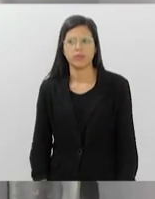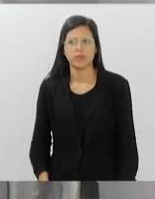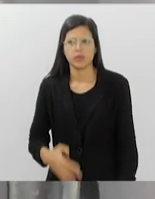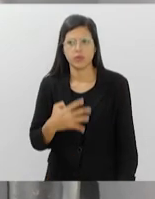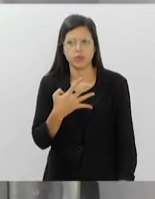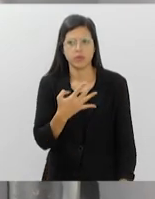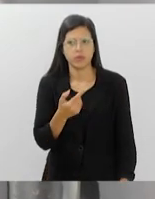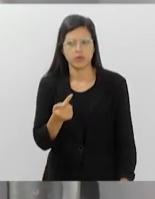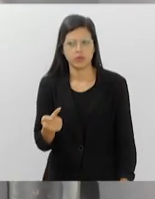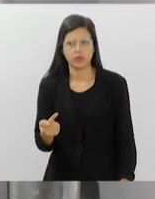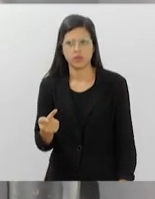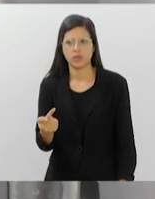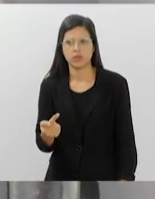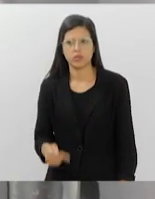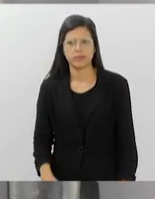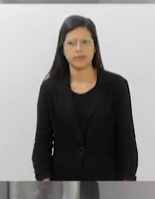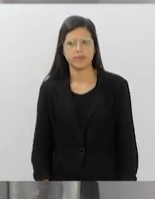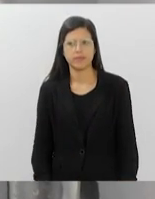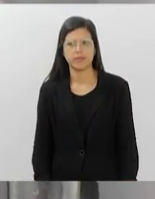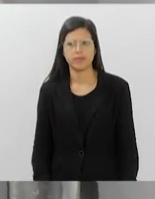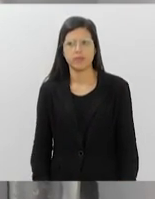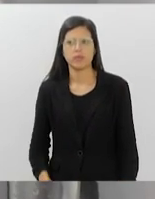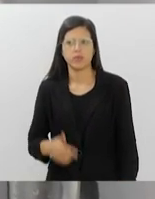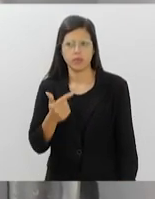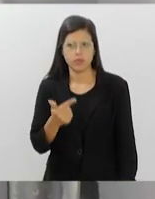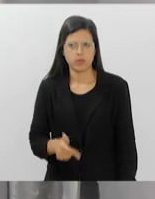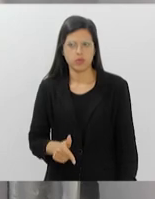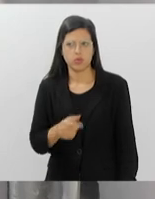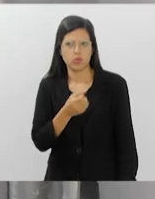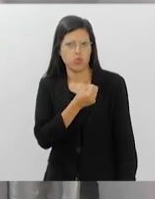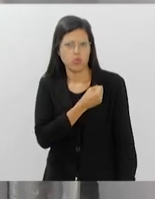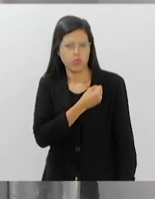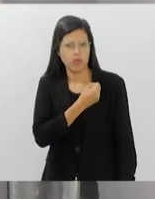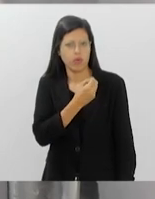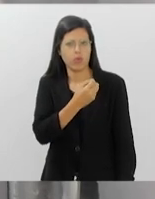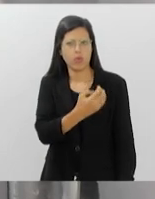47. Então, repetindo, do